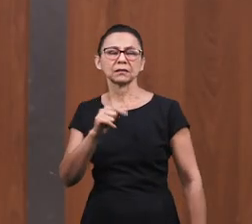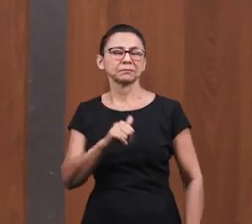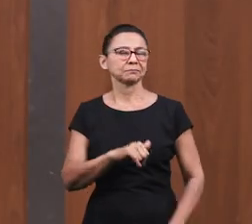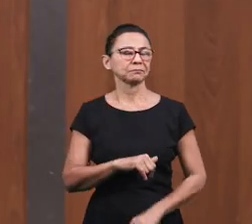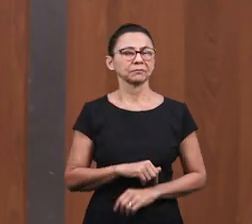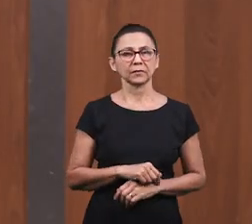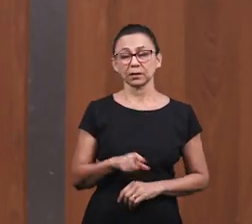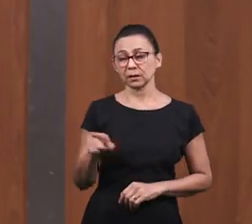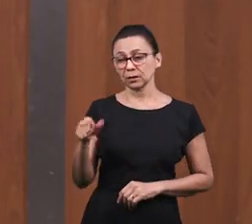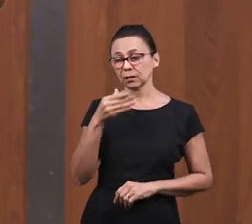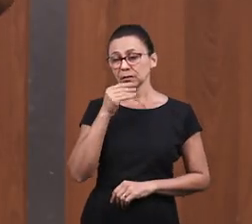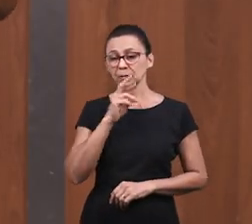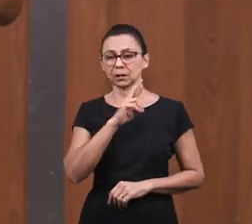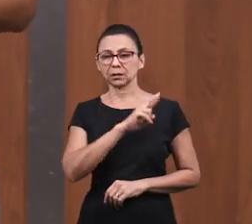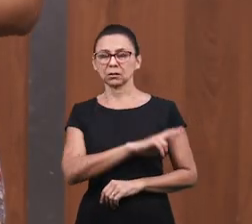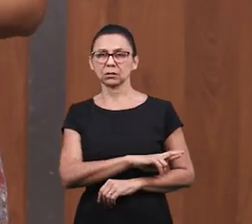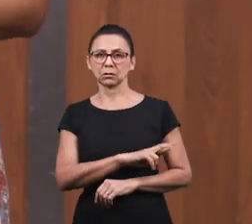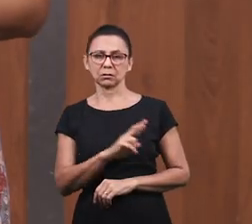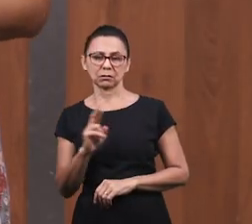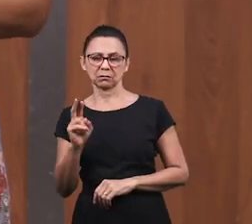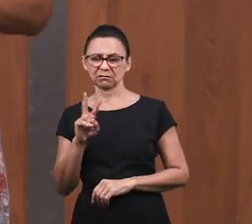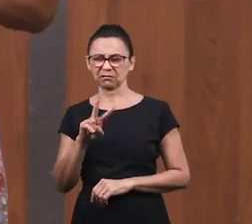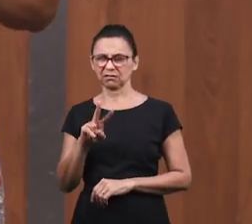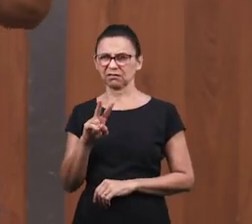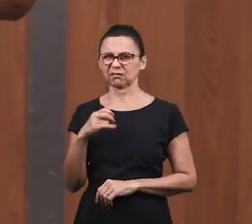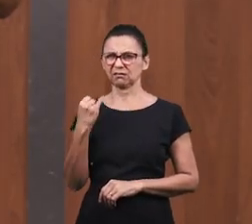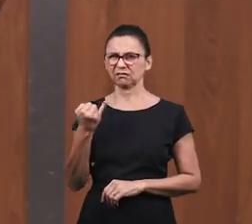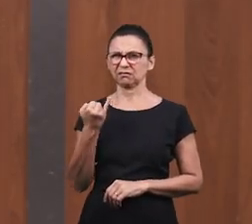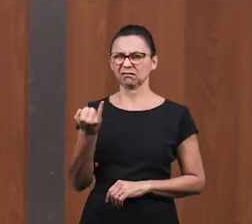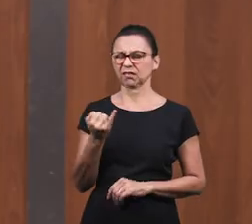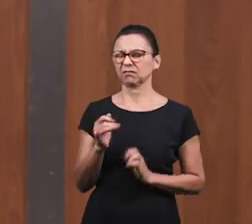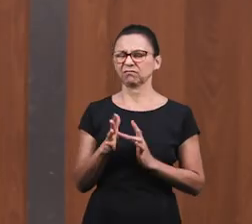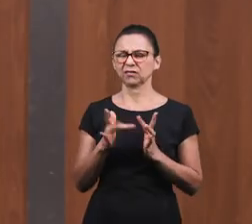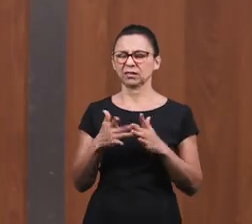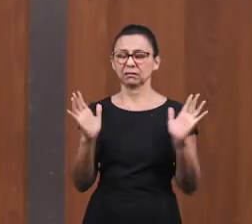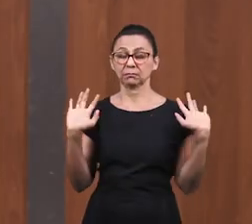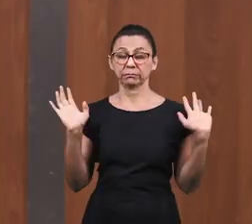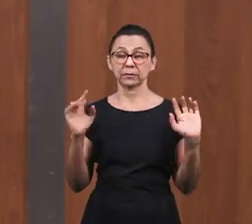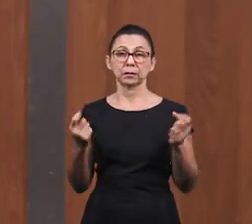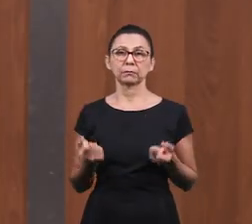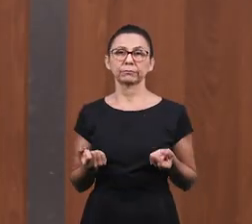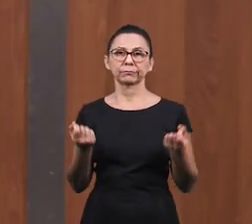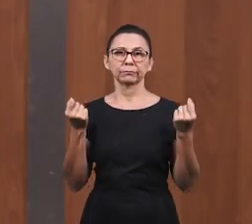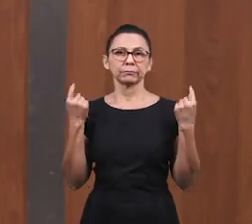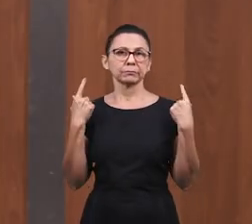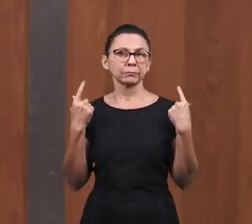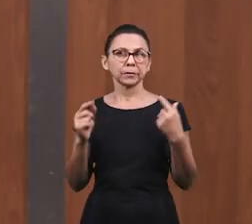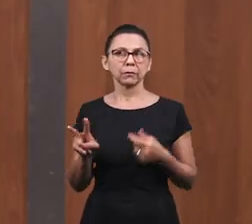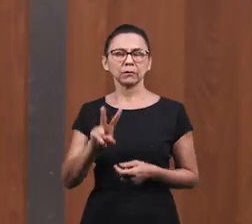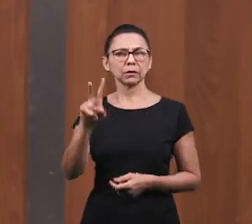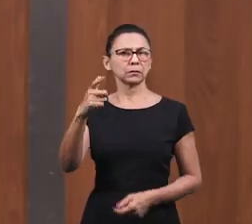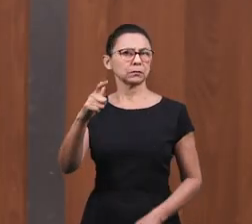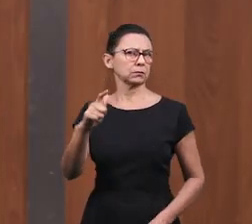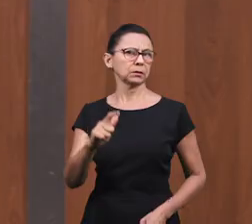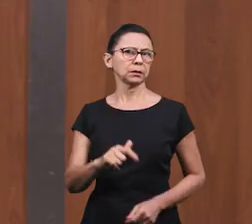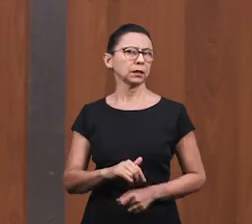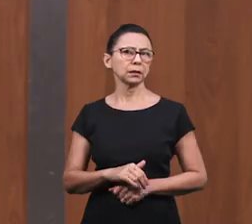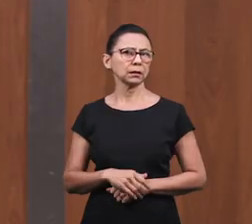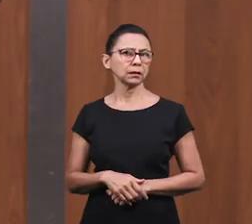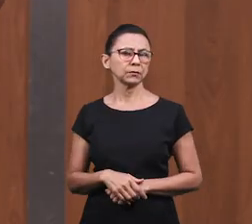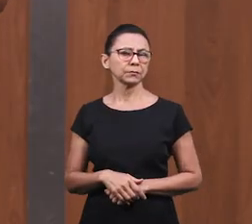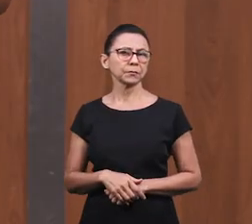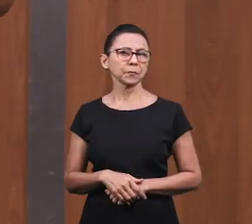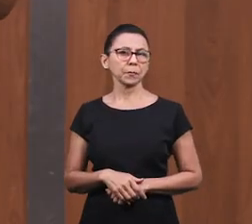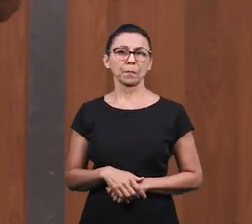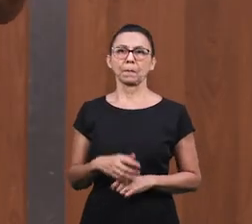Simão, Jesus não era valioso, não era importante, ele não deu valor à presença de Jesus ali na casa